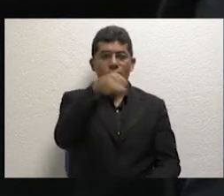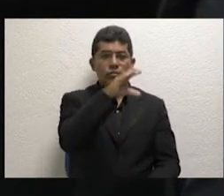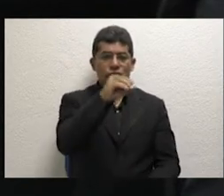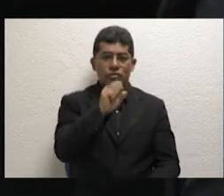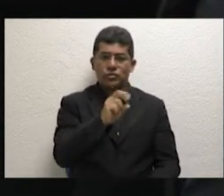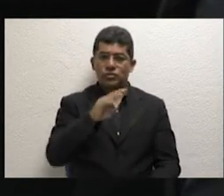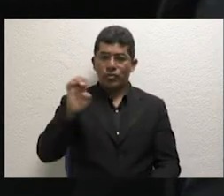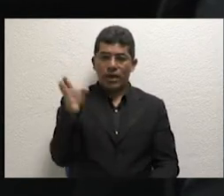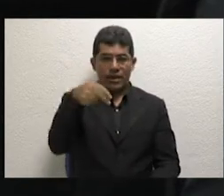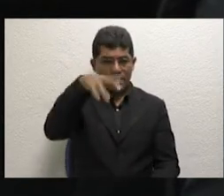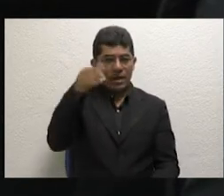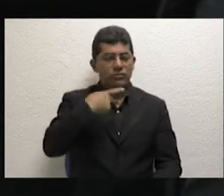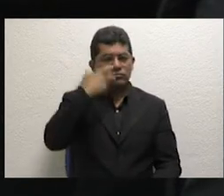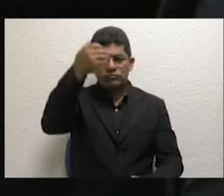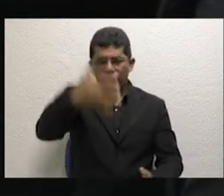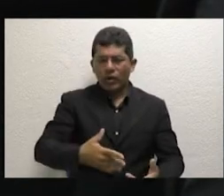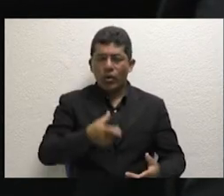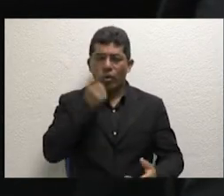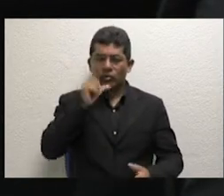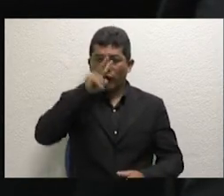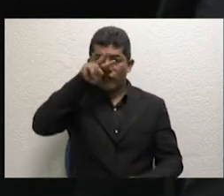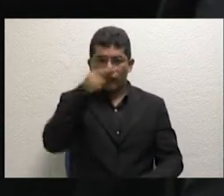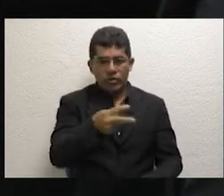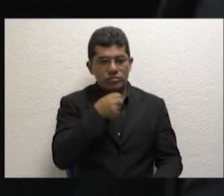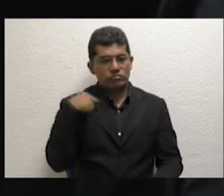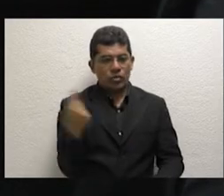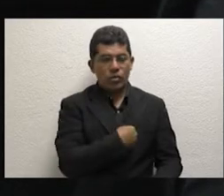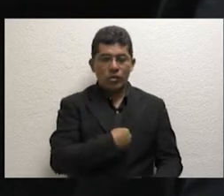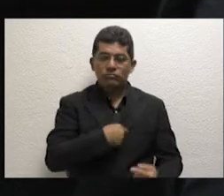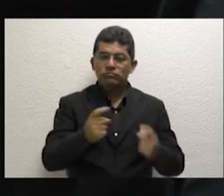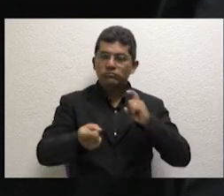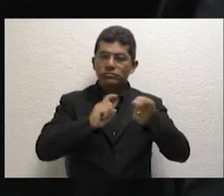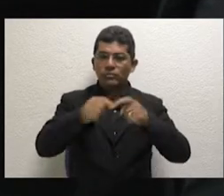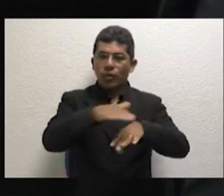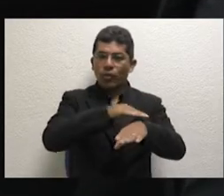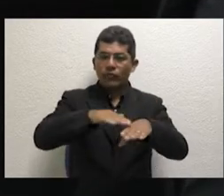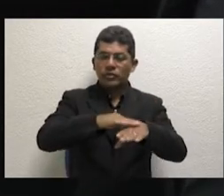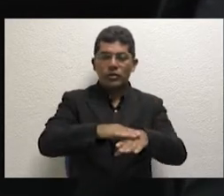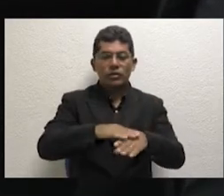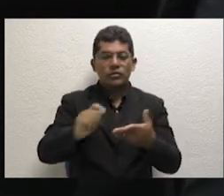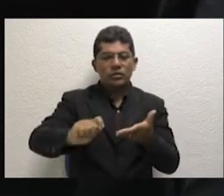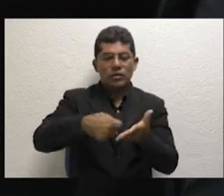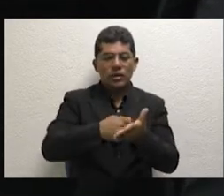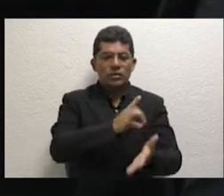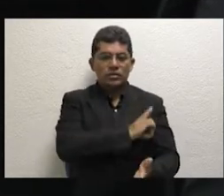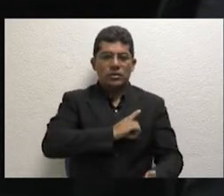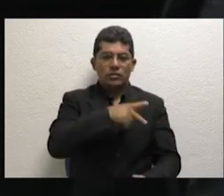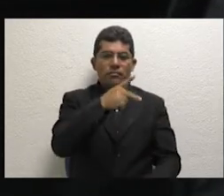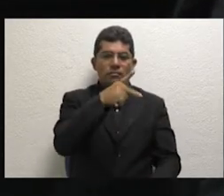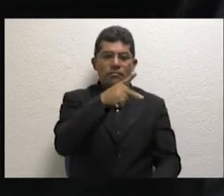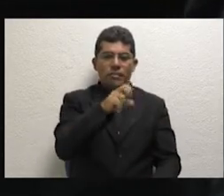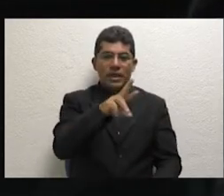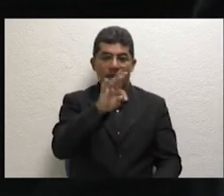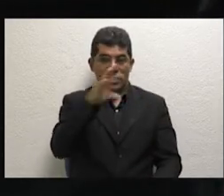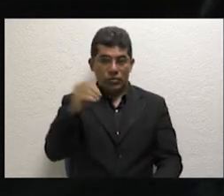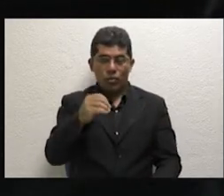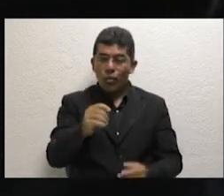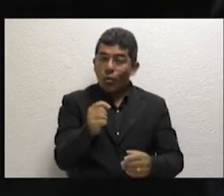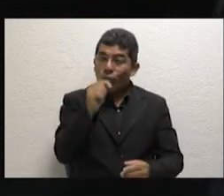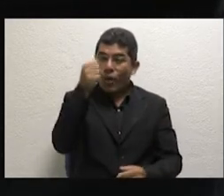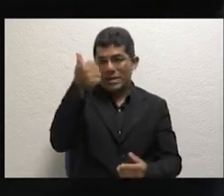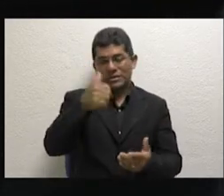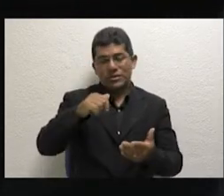muito forte conosco conosco para intermediar a negociação entre delegados e peritos quase tem um problema inclusive